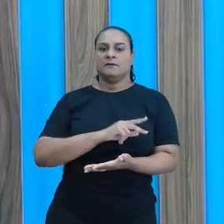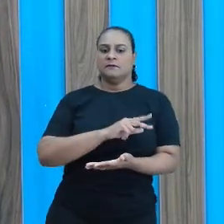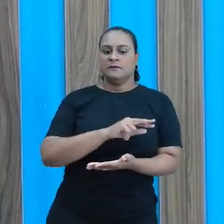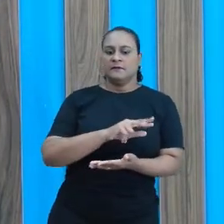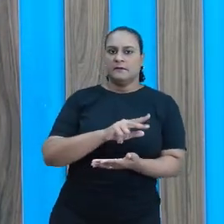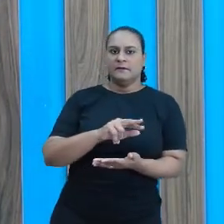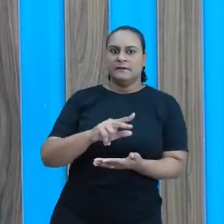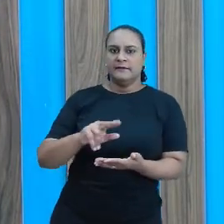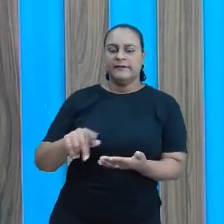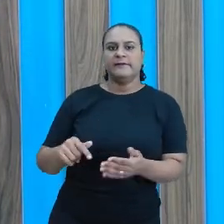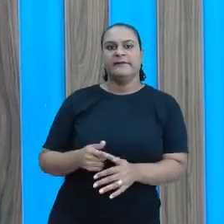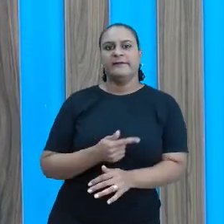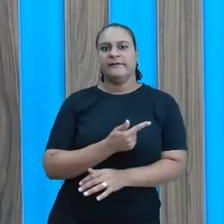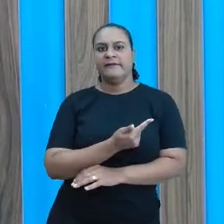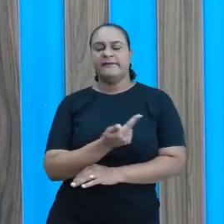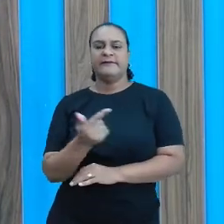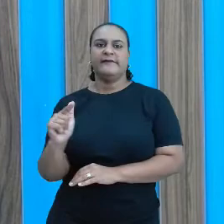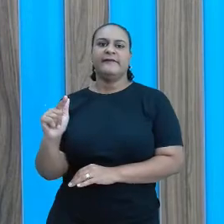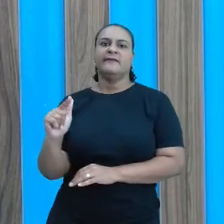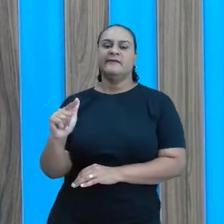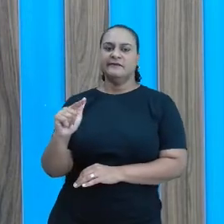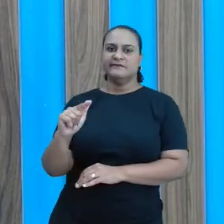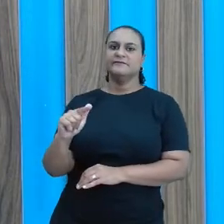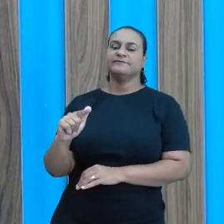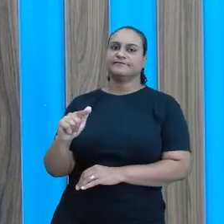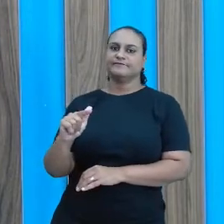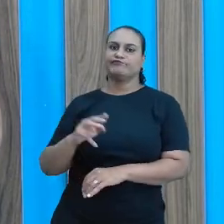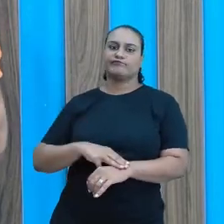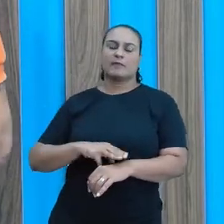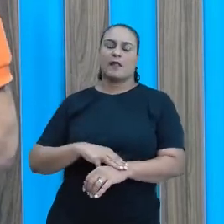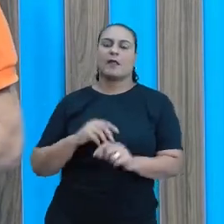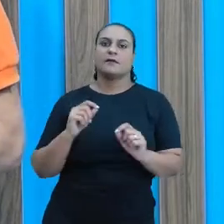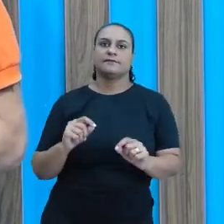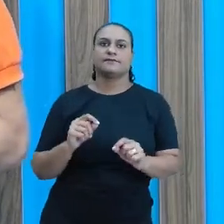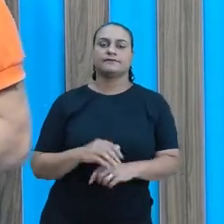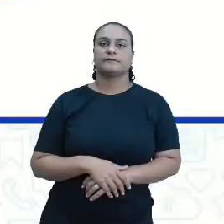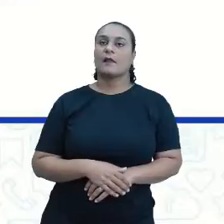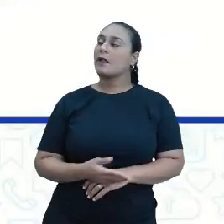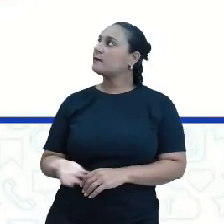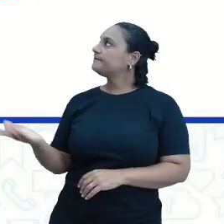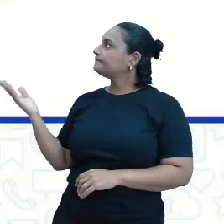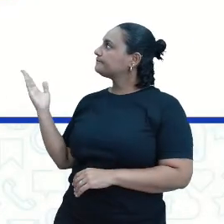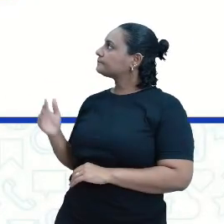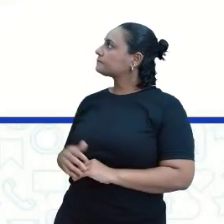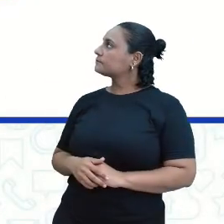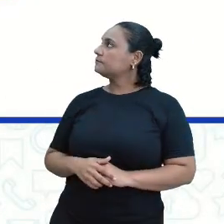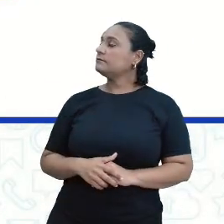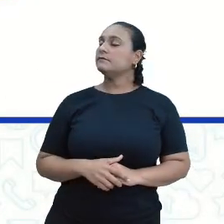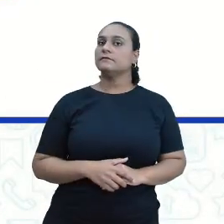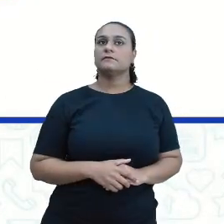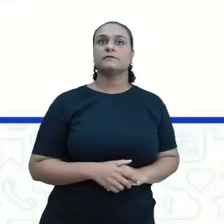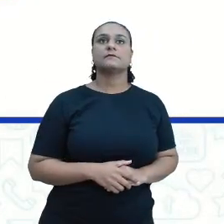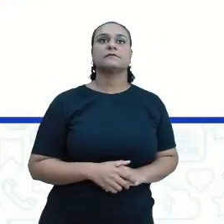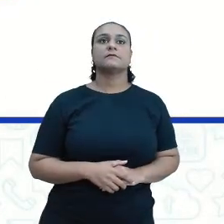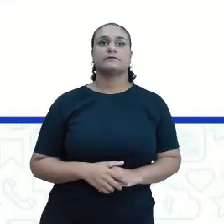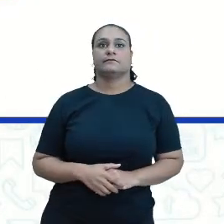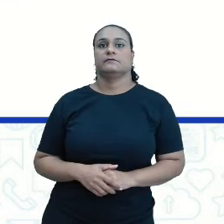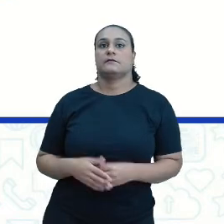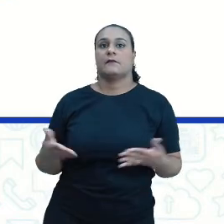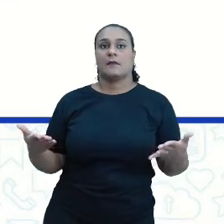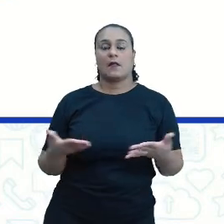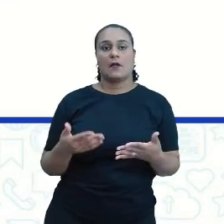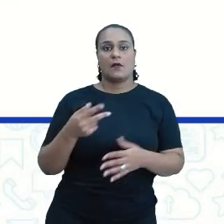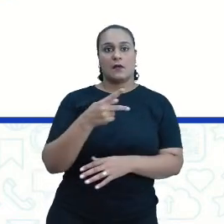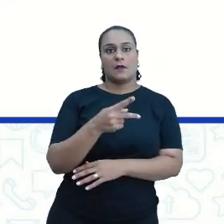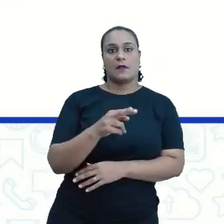diversas outras situações. Por exemplo, aqui na tela agora, vamos voltar aqui para a tela. O que eu estou fazendo com